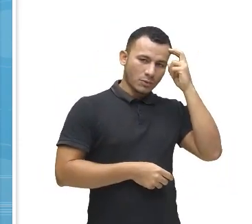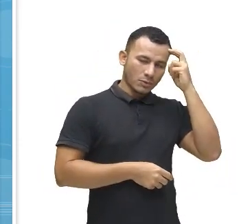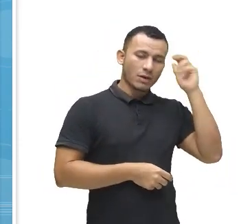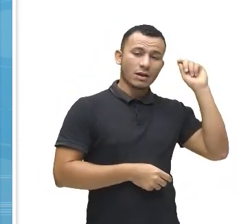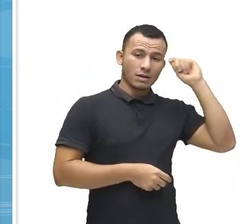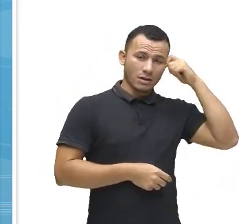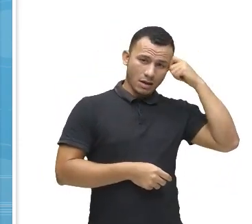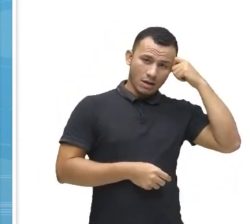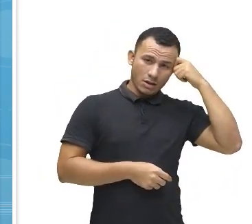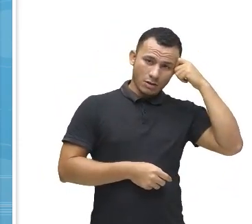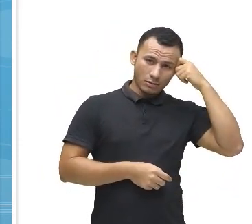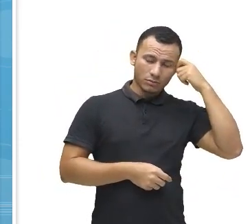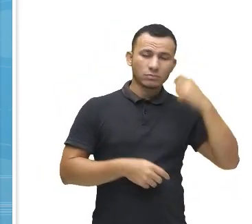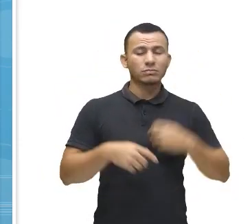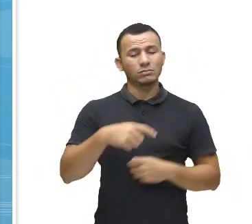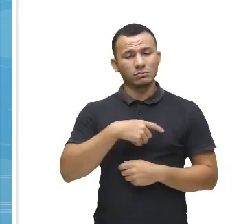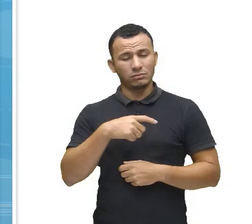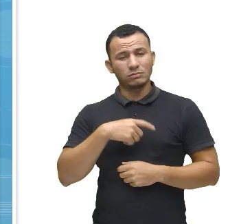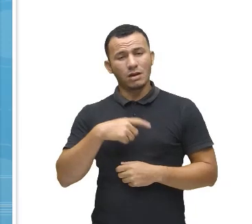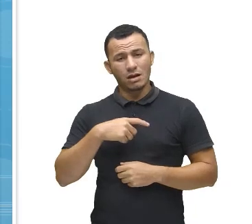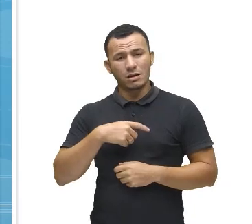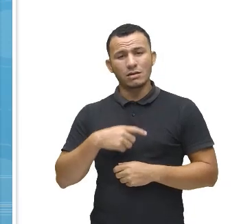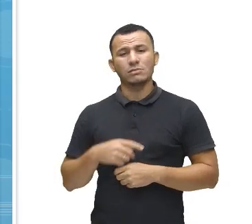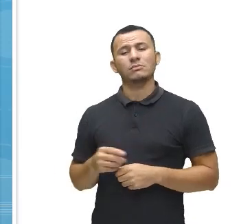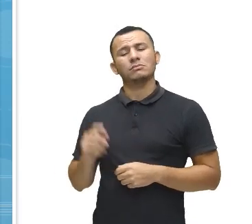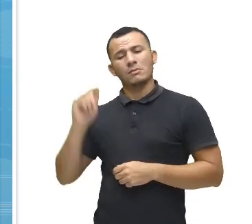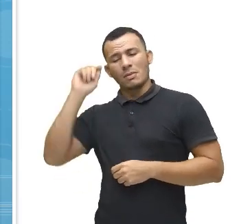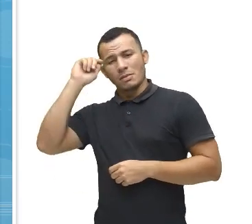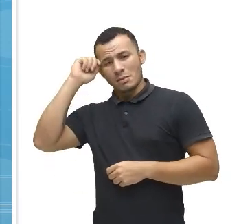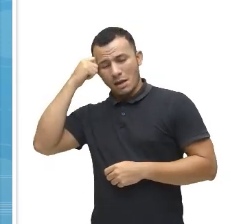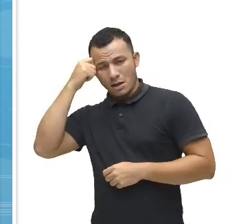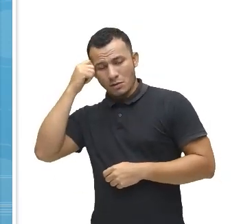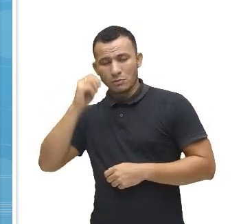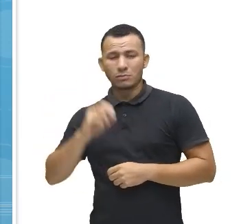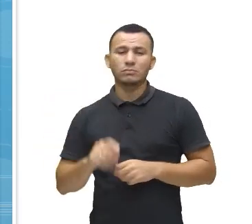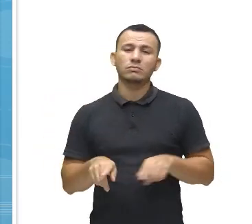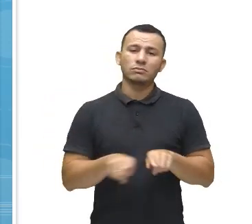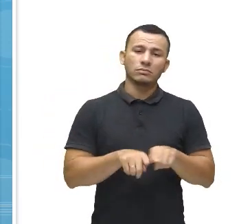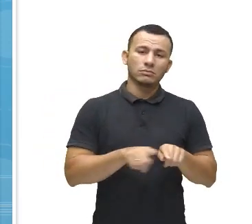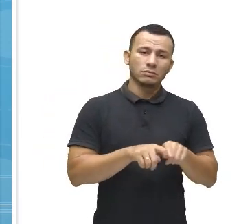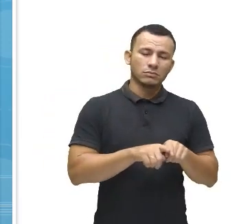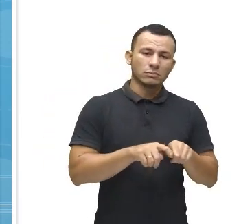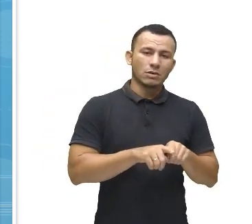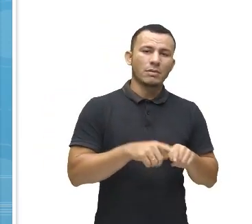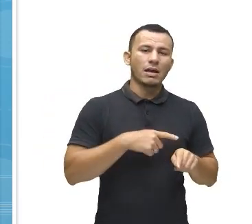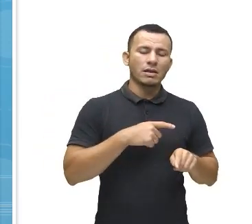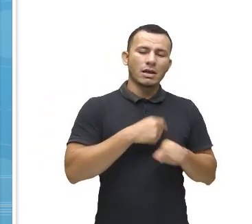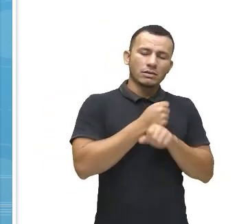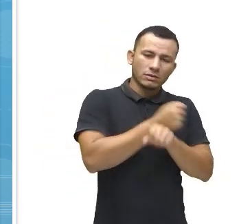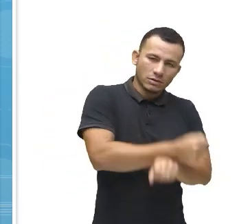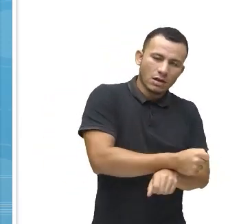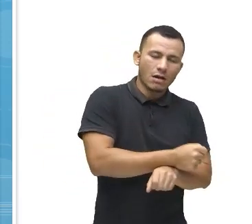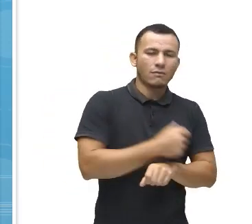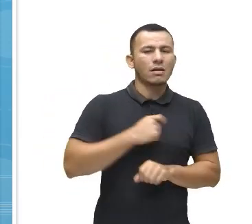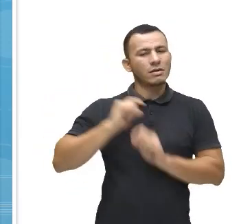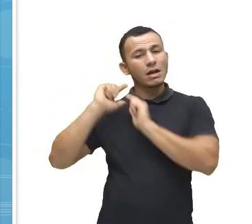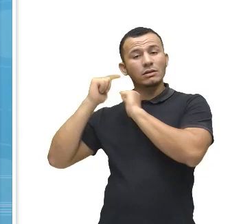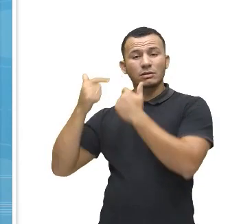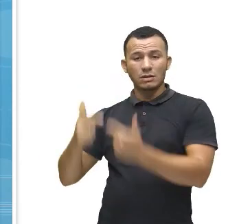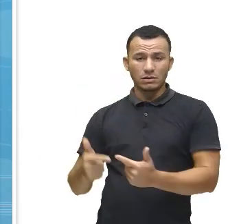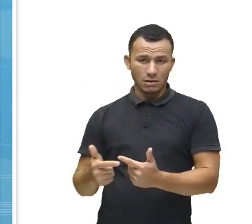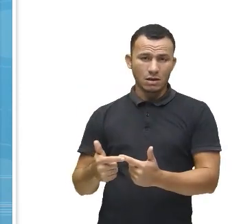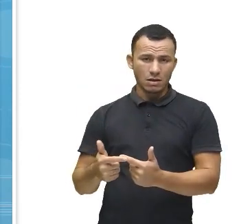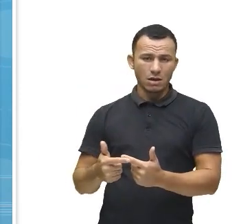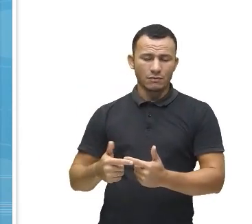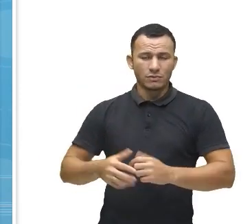diretamente descendente, tanto de negros quanto de escravizados. A gente dá para notar pelo